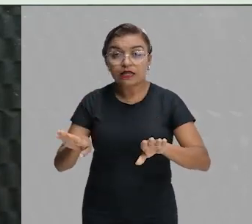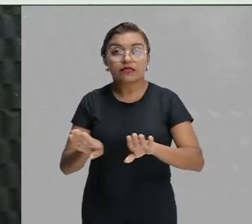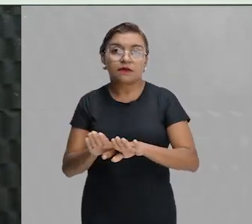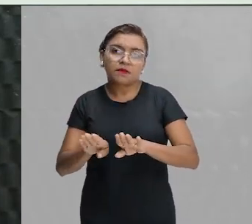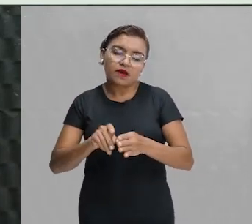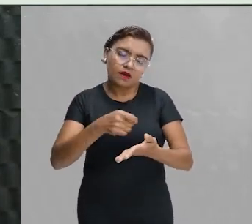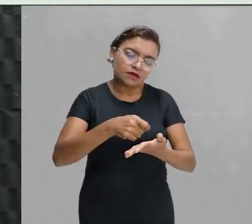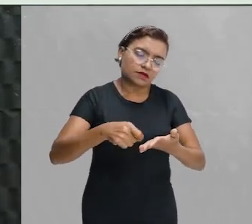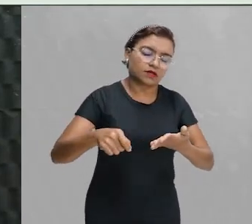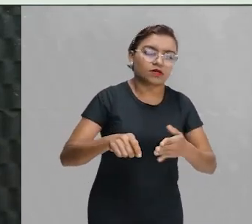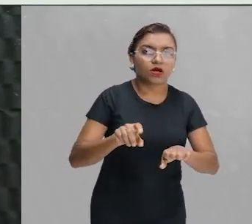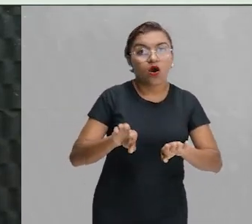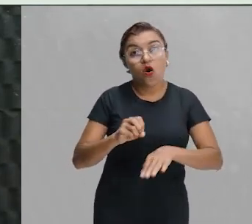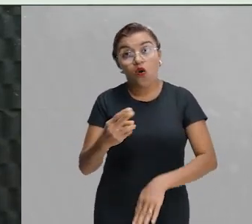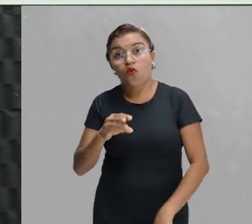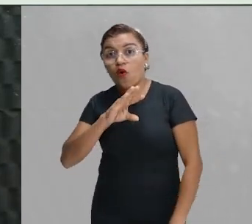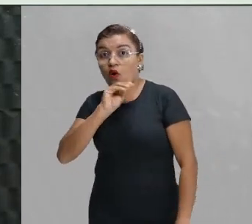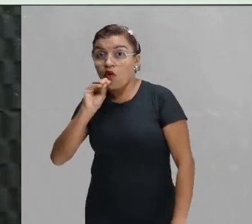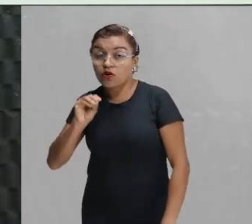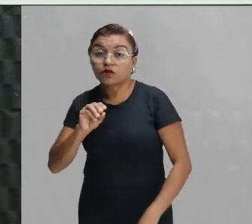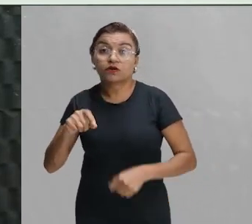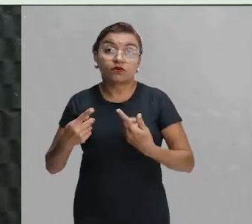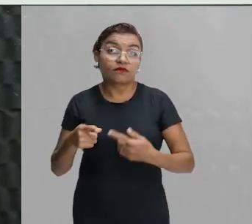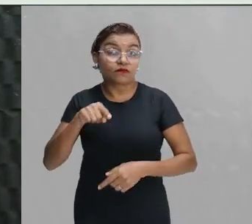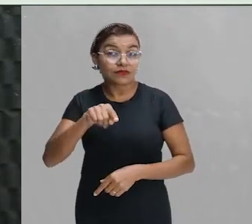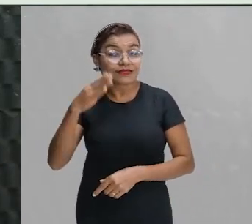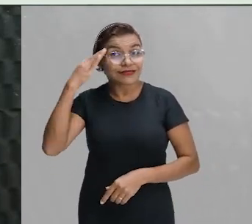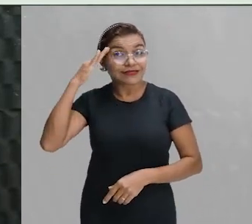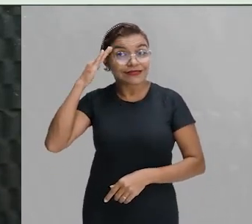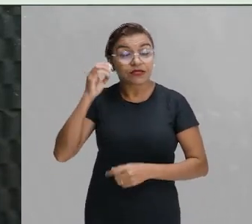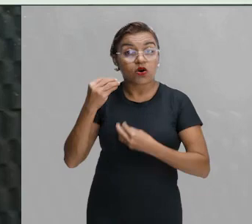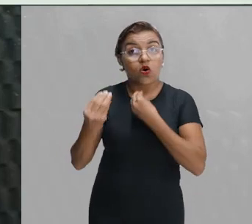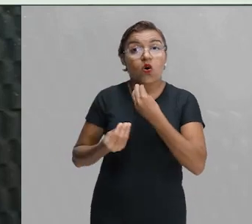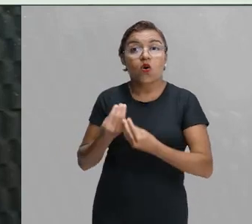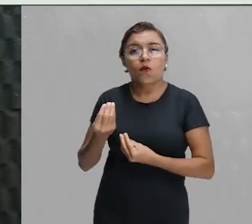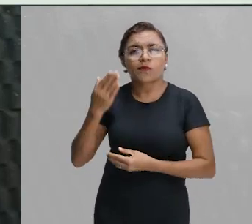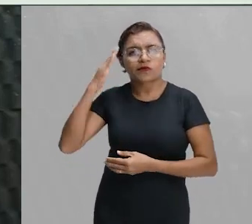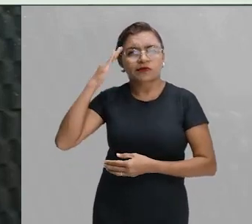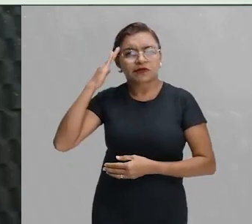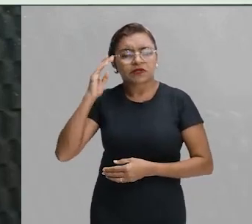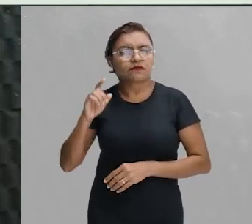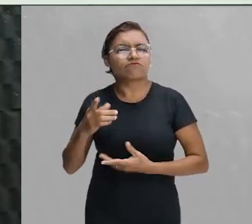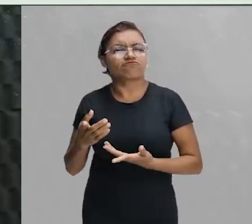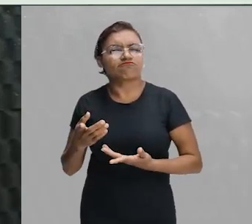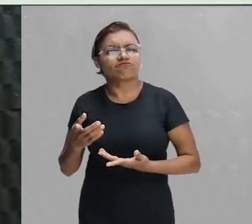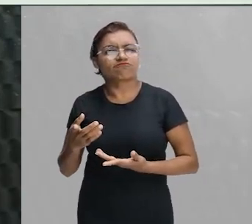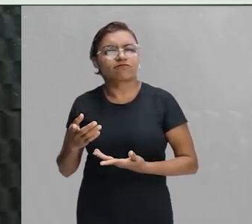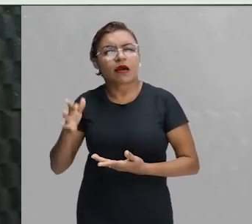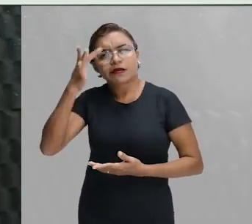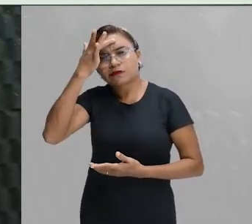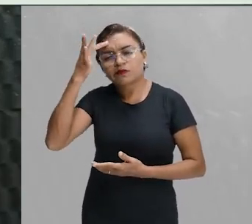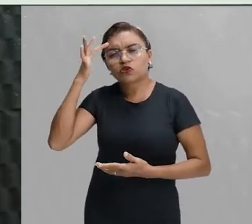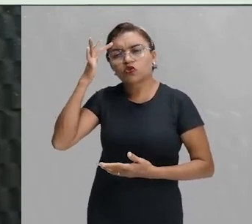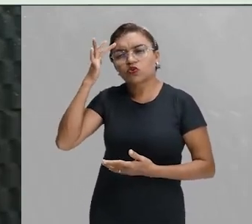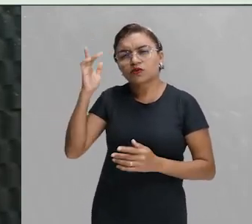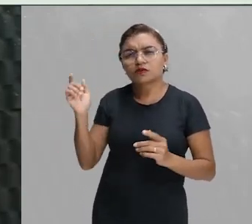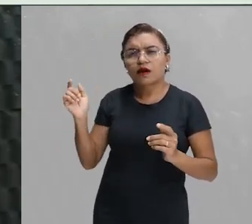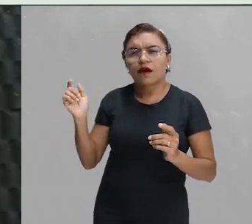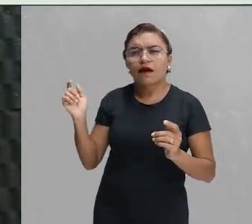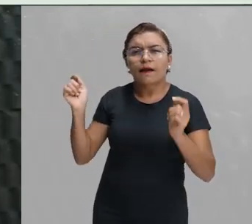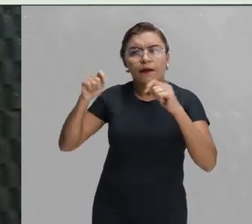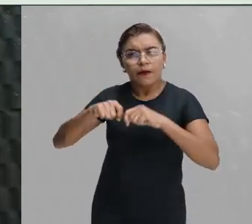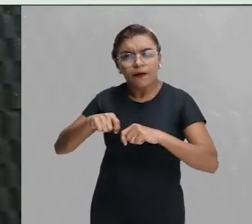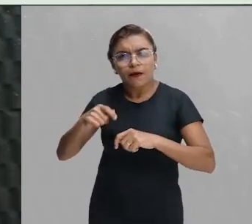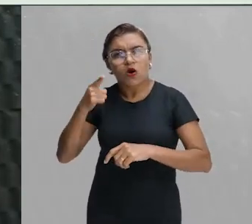quer seja artística, para levar as pessoas a entenderem aquilo que você quer, para levar as pessoas a conseguirem pensar junto com